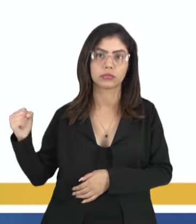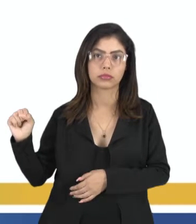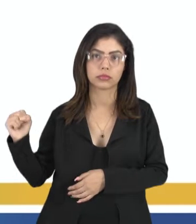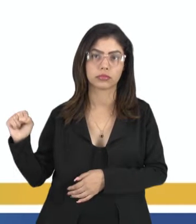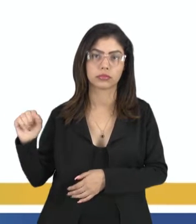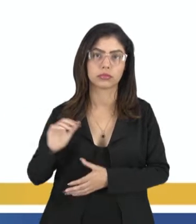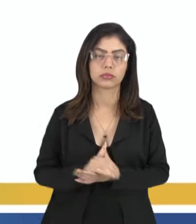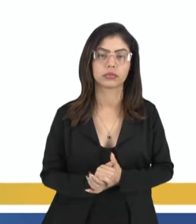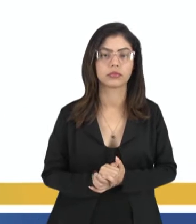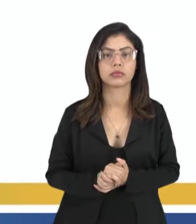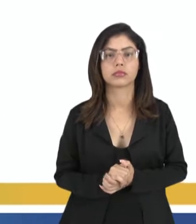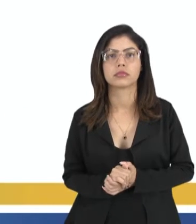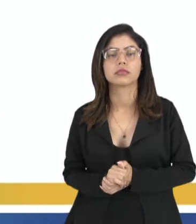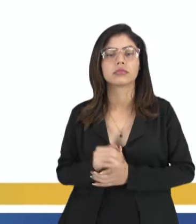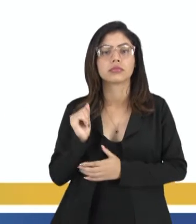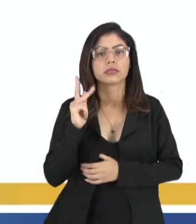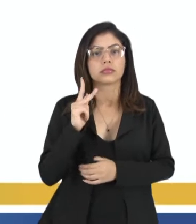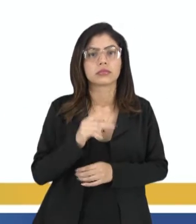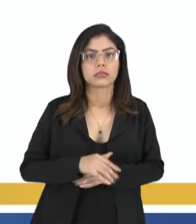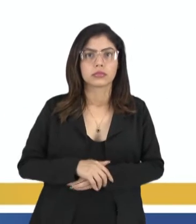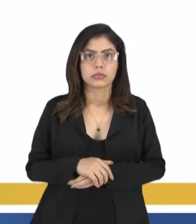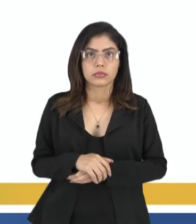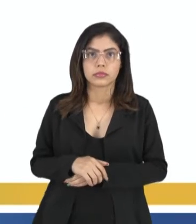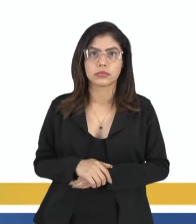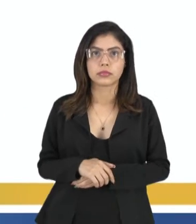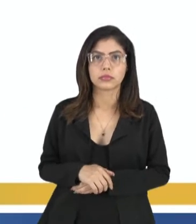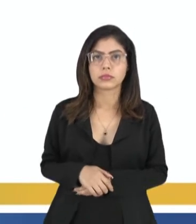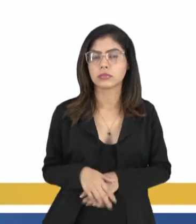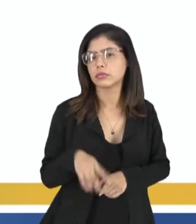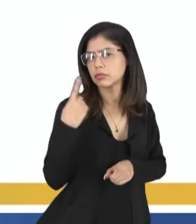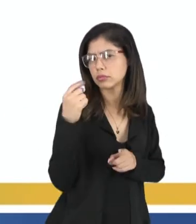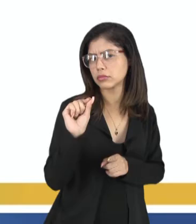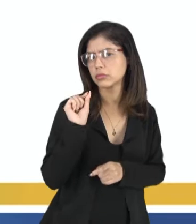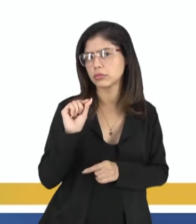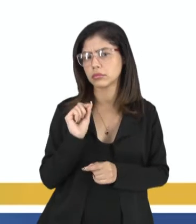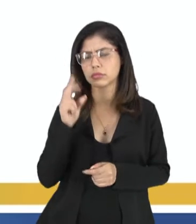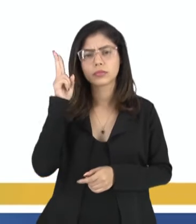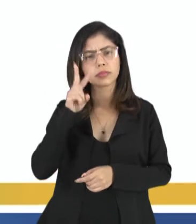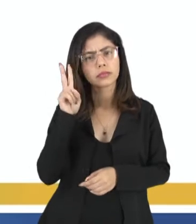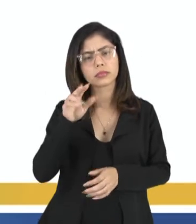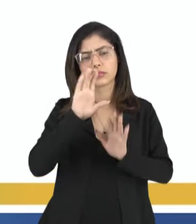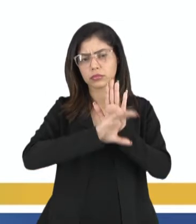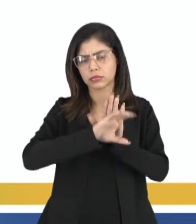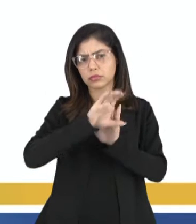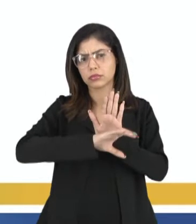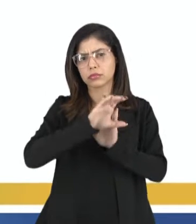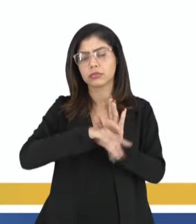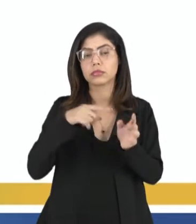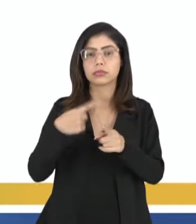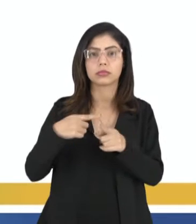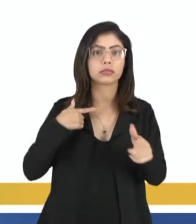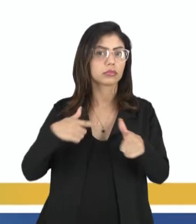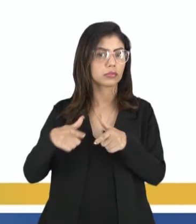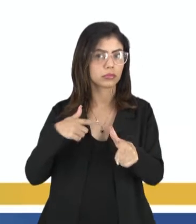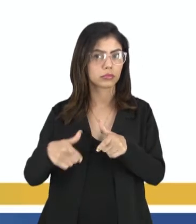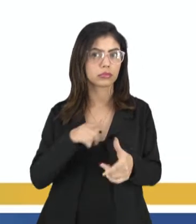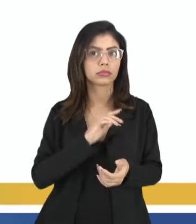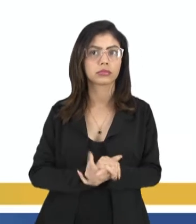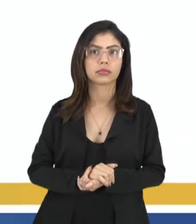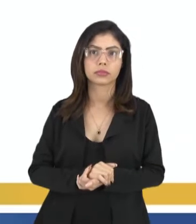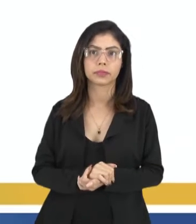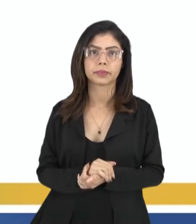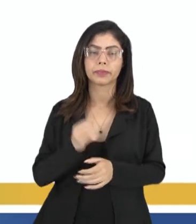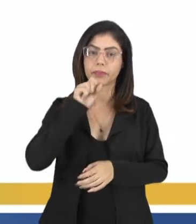Q, 8, ok? E aí, por que a gente vai ter que relembrar esses conceitos? Porque quando a gente for trabalhar